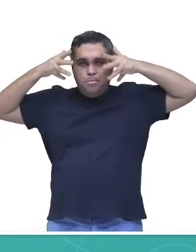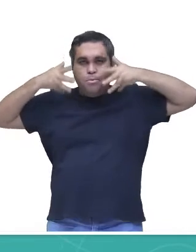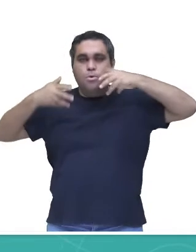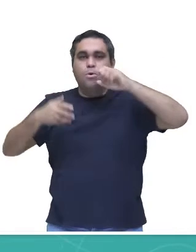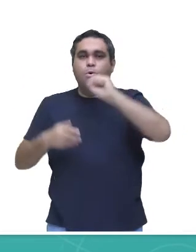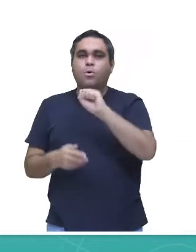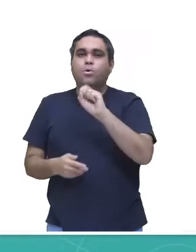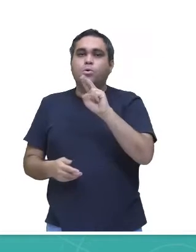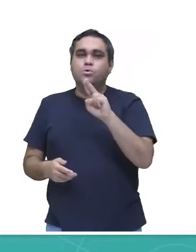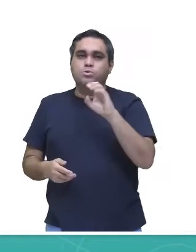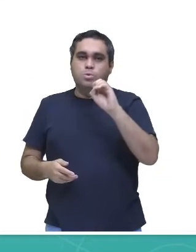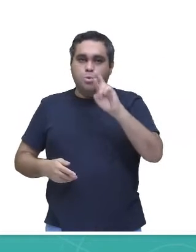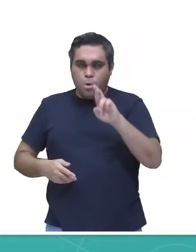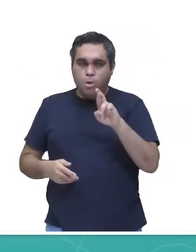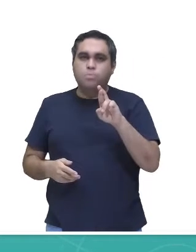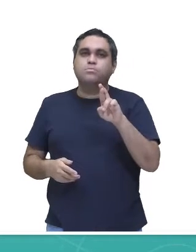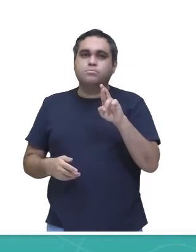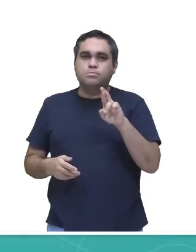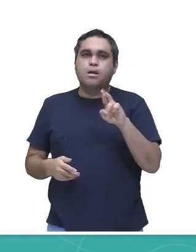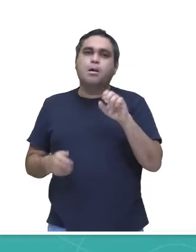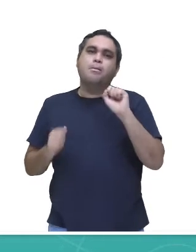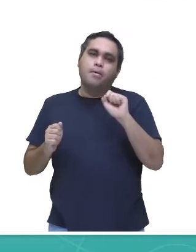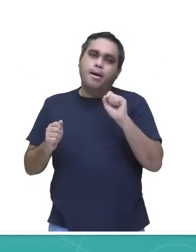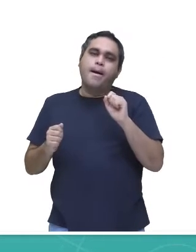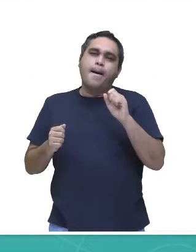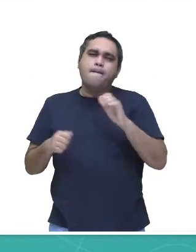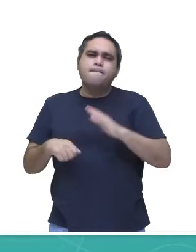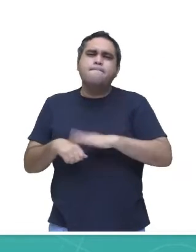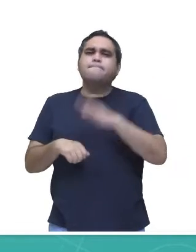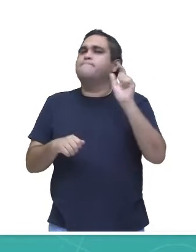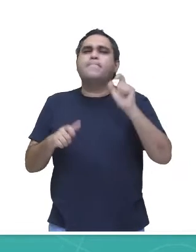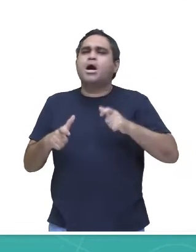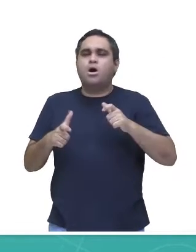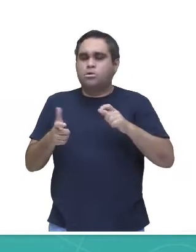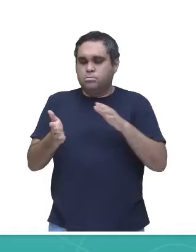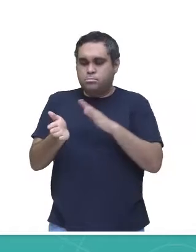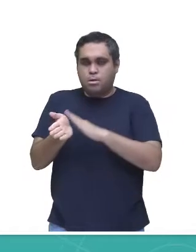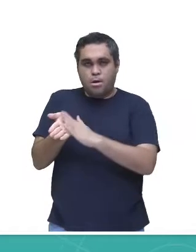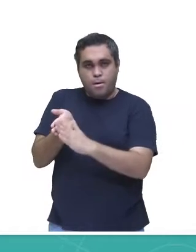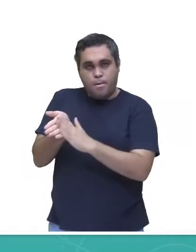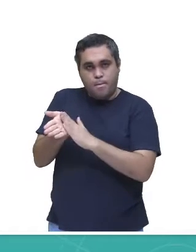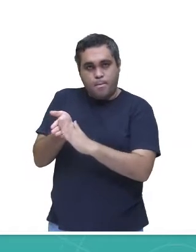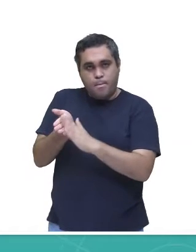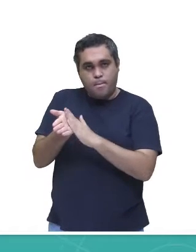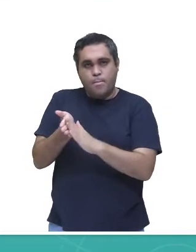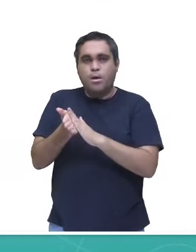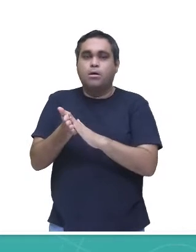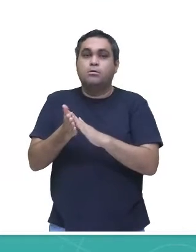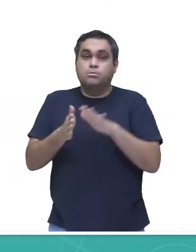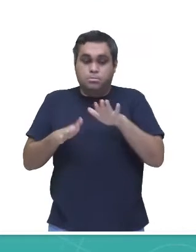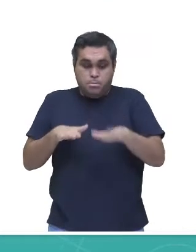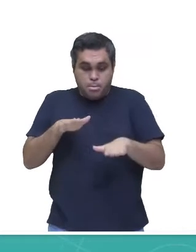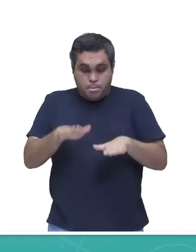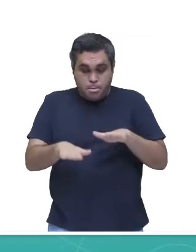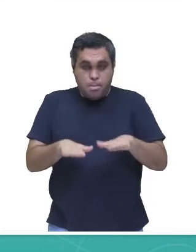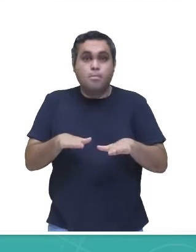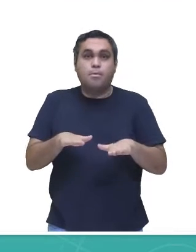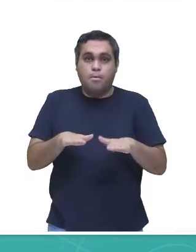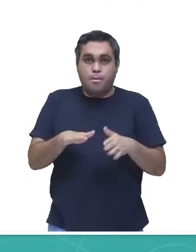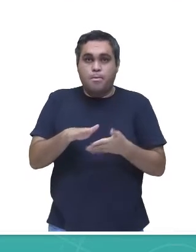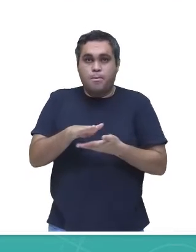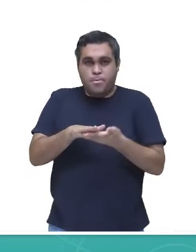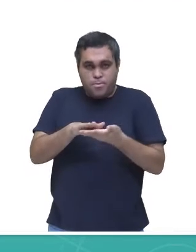e são abundantes na palma das mãos, nos pés e também nas axilas, né? Como você pode observar,